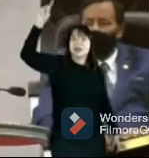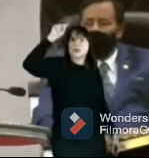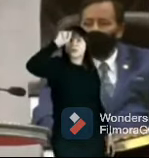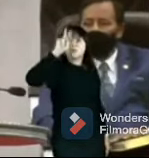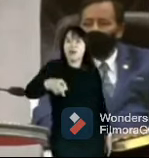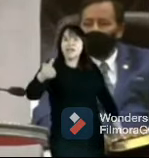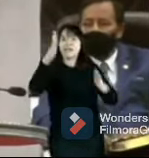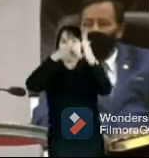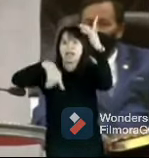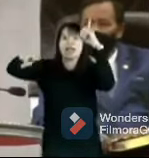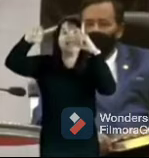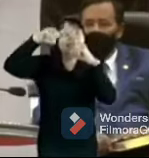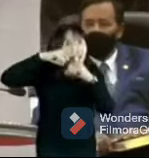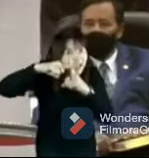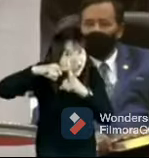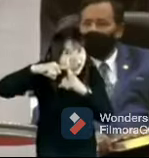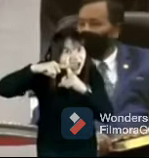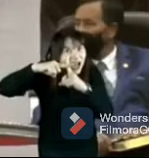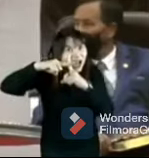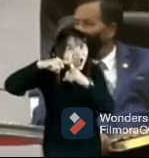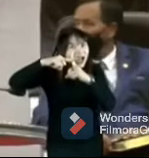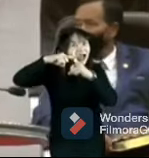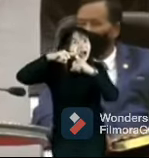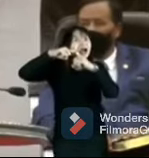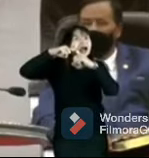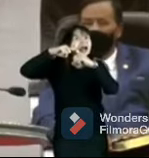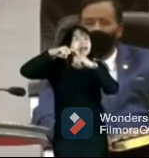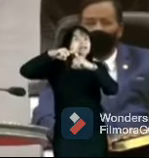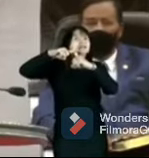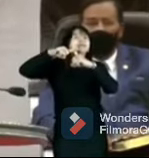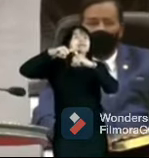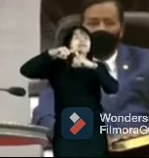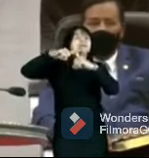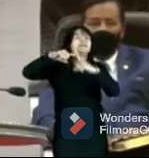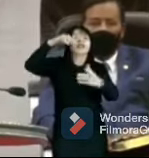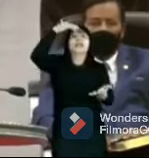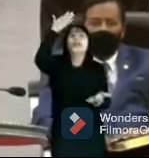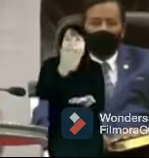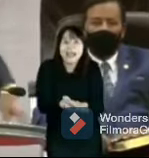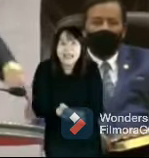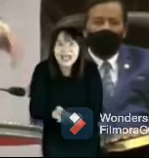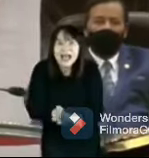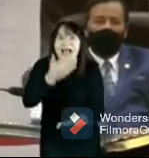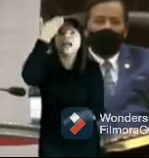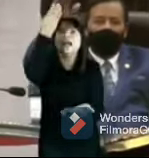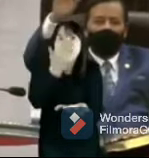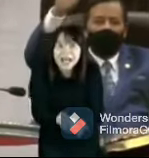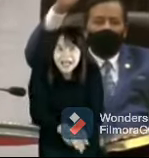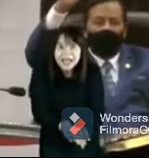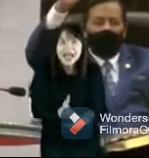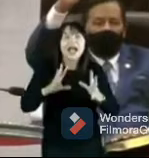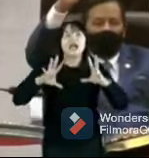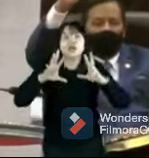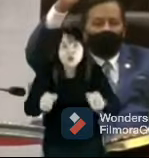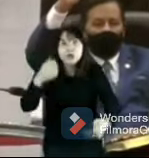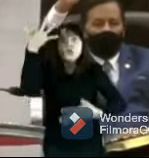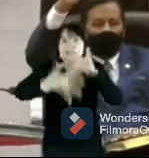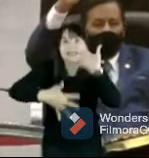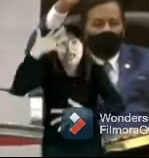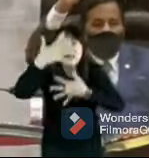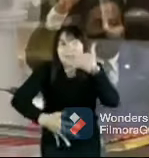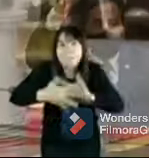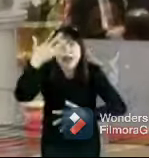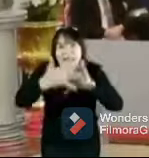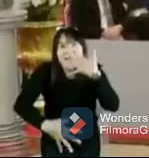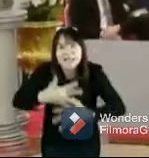assim sempre será. Se tem alguém que crê nesta verdade irrefutável, abra a boca para glorificar a